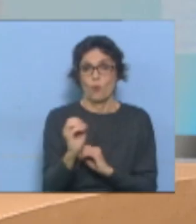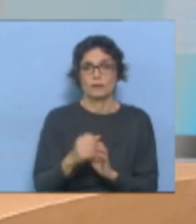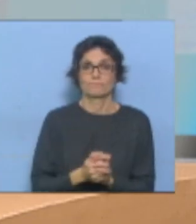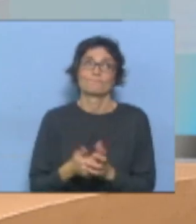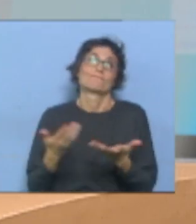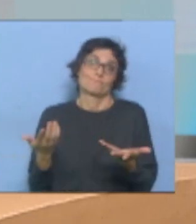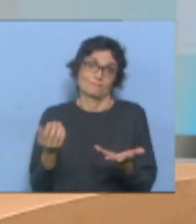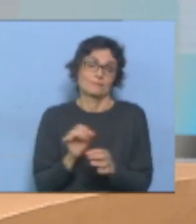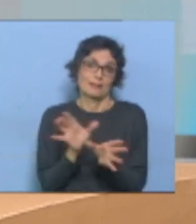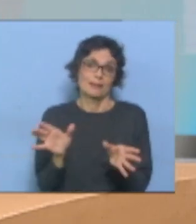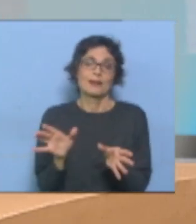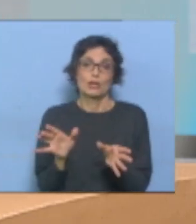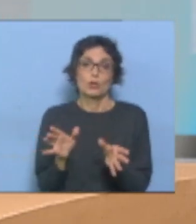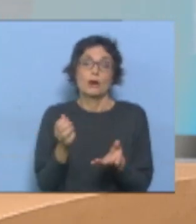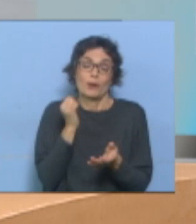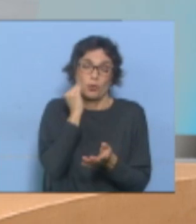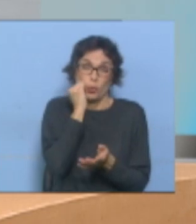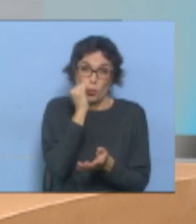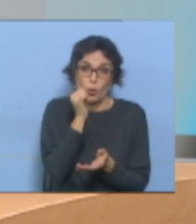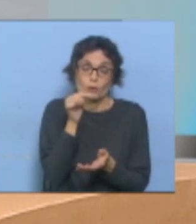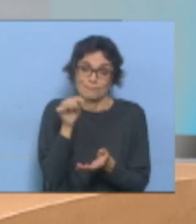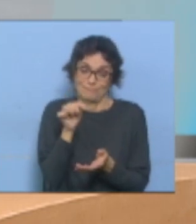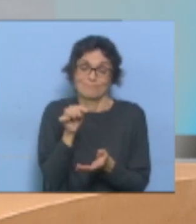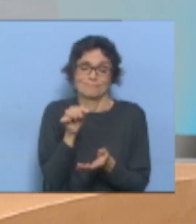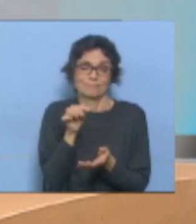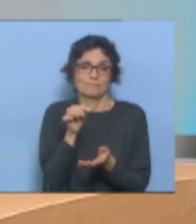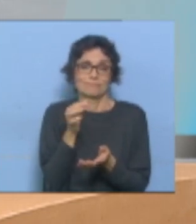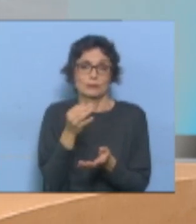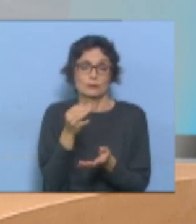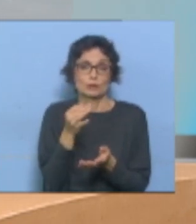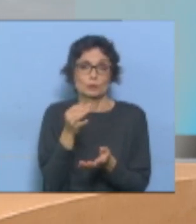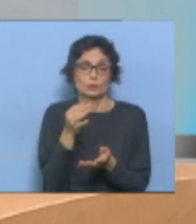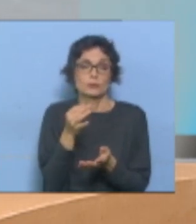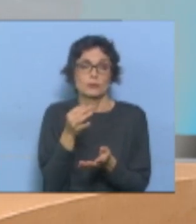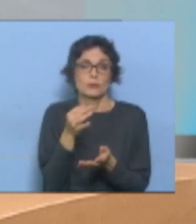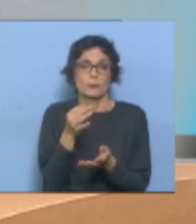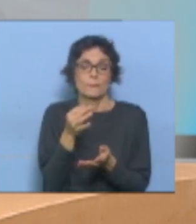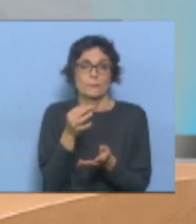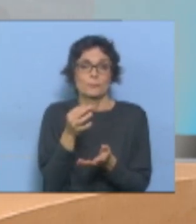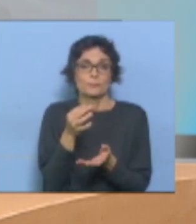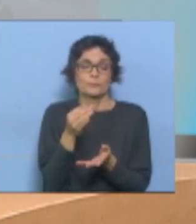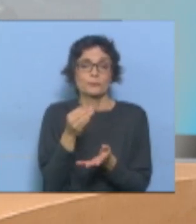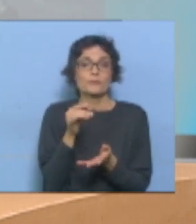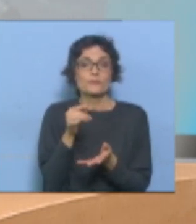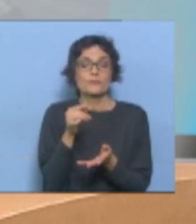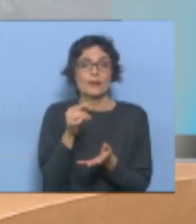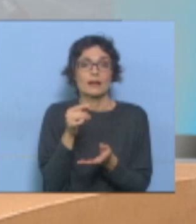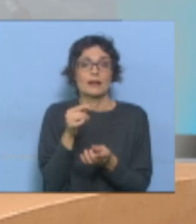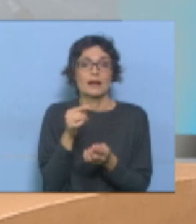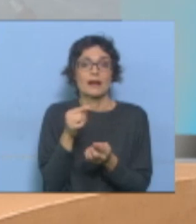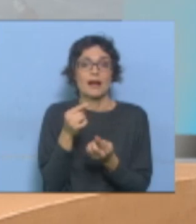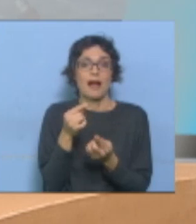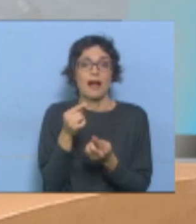dor, creio que apesar de tudo se trata, no sentido que dores que não são úteis para